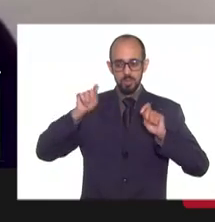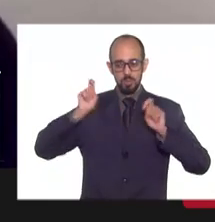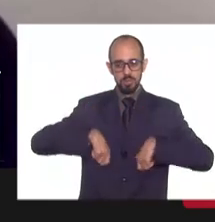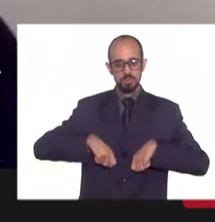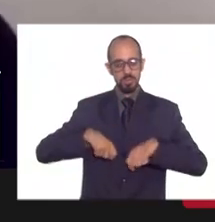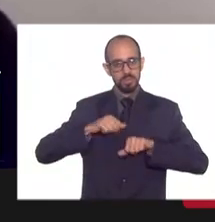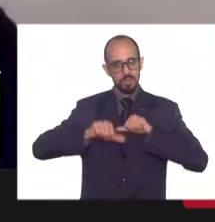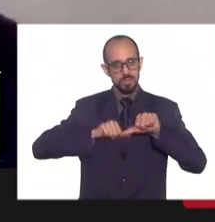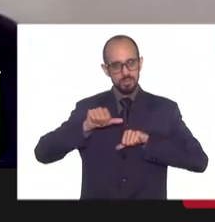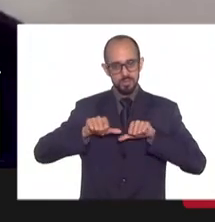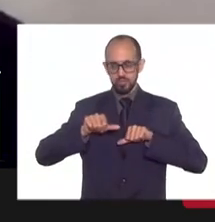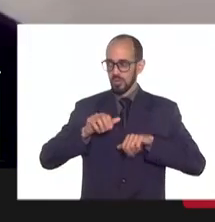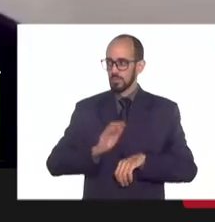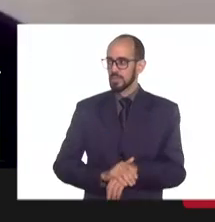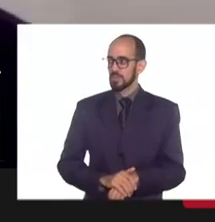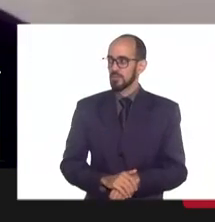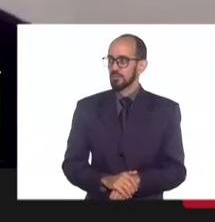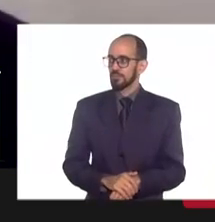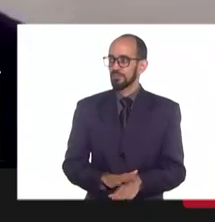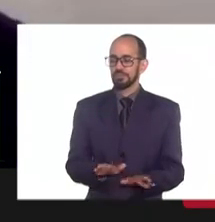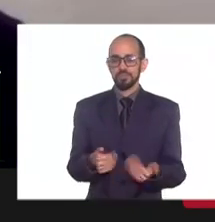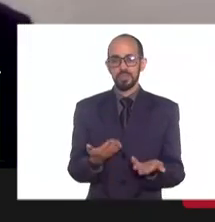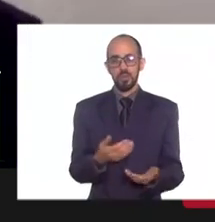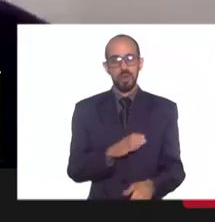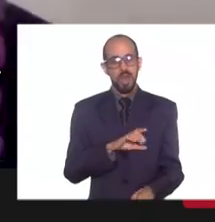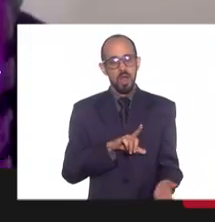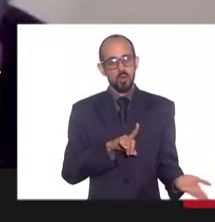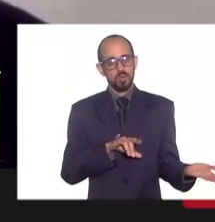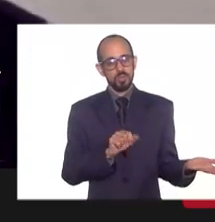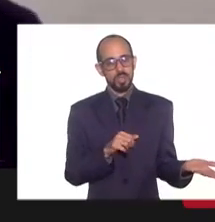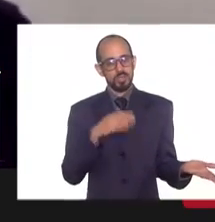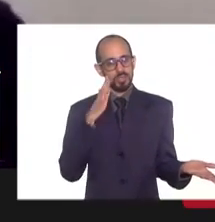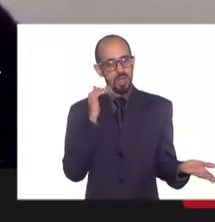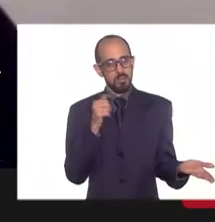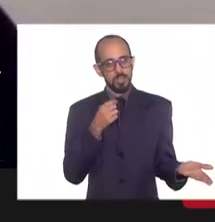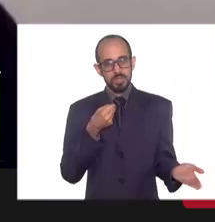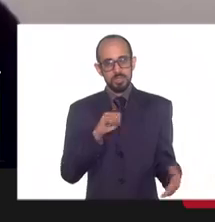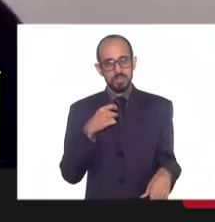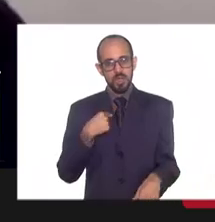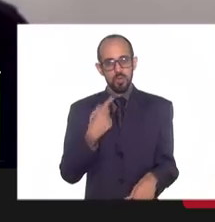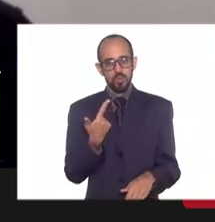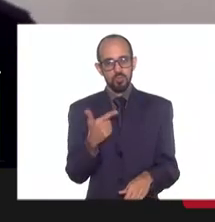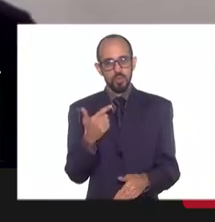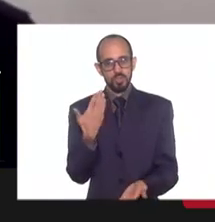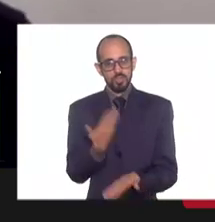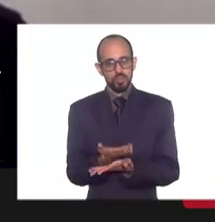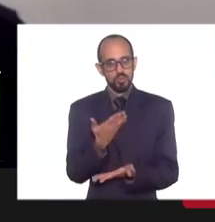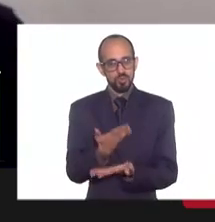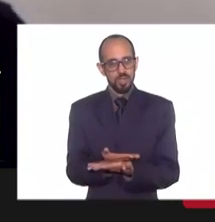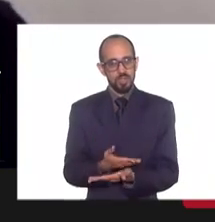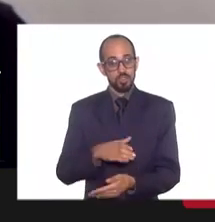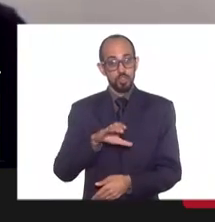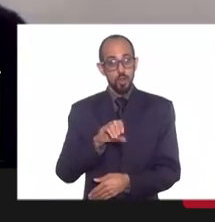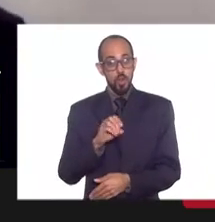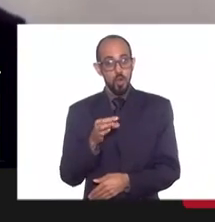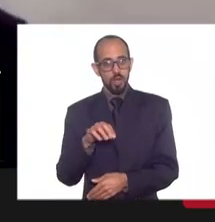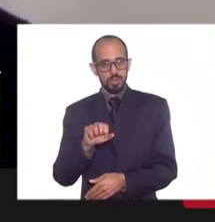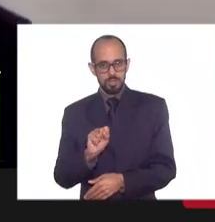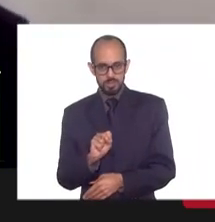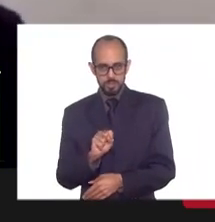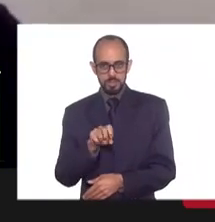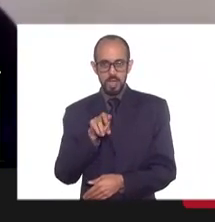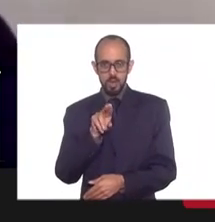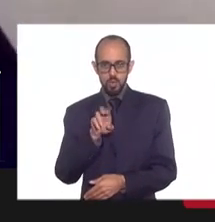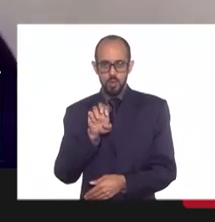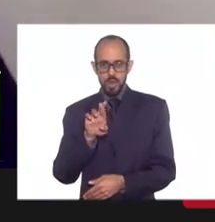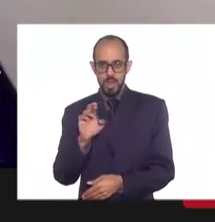transformar não estaria aqui Claudinha sabe se não fosse estudante cotista da minha querida UERJ não estaria aqui se